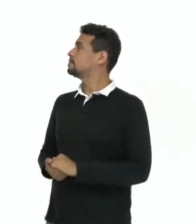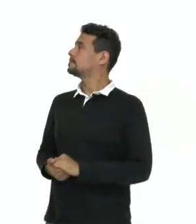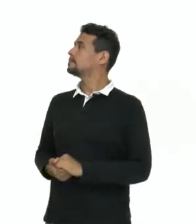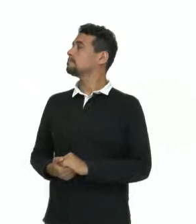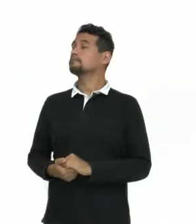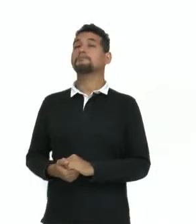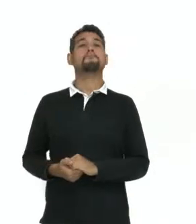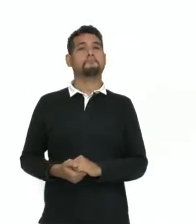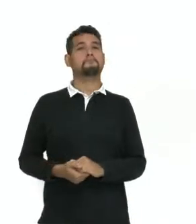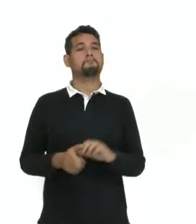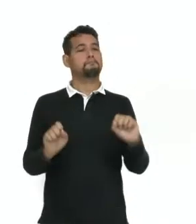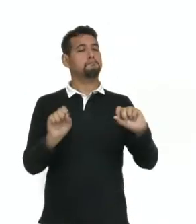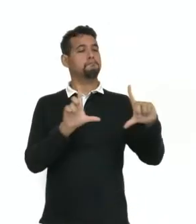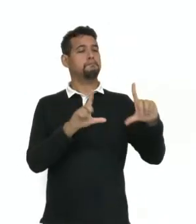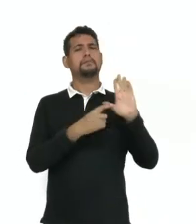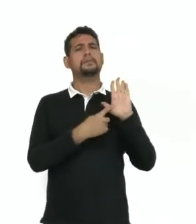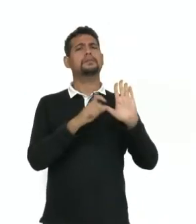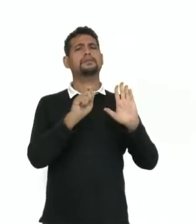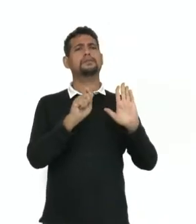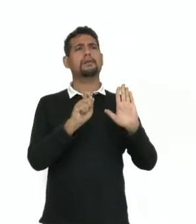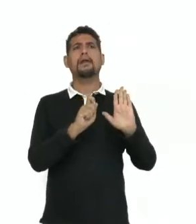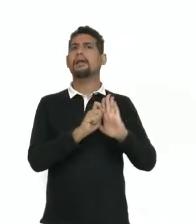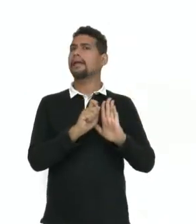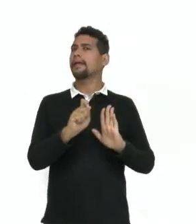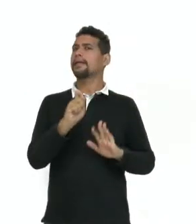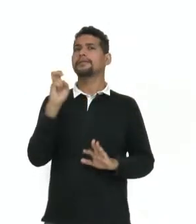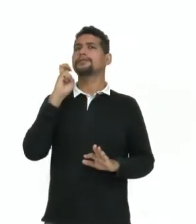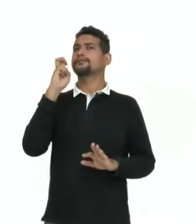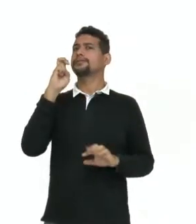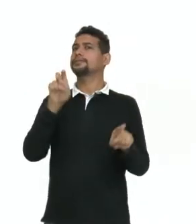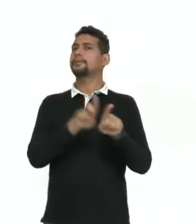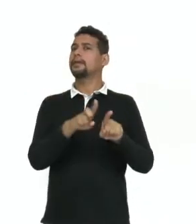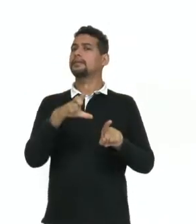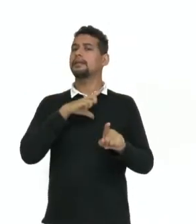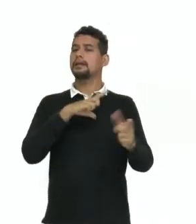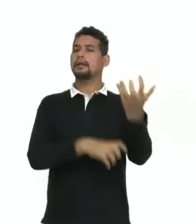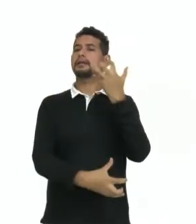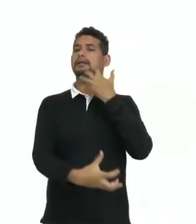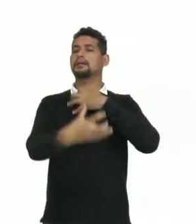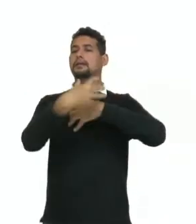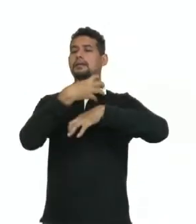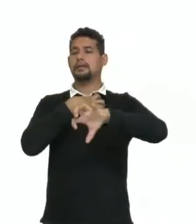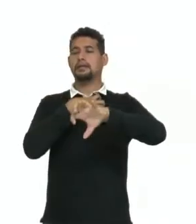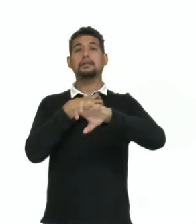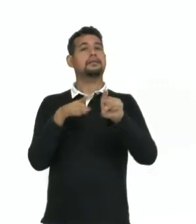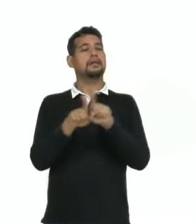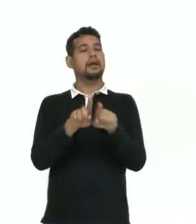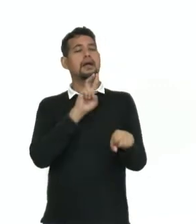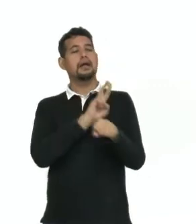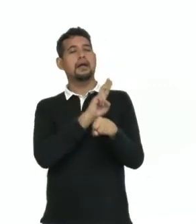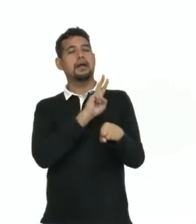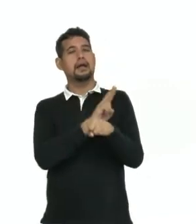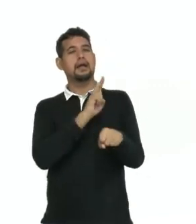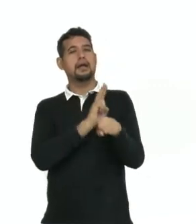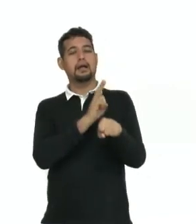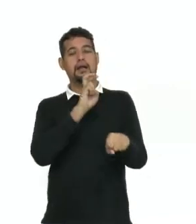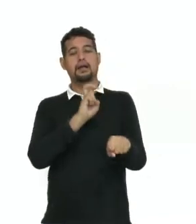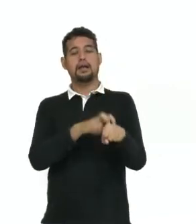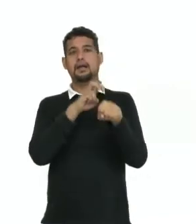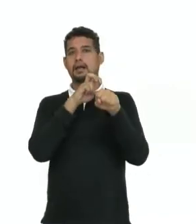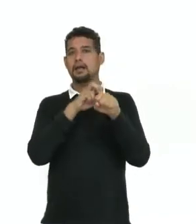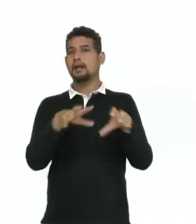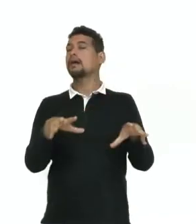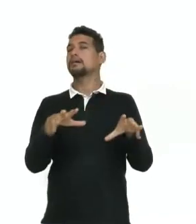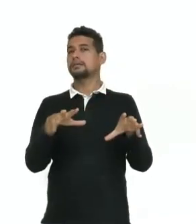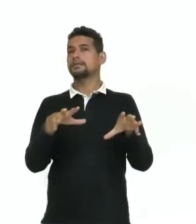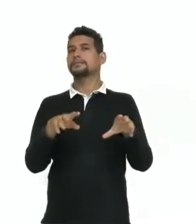slogan busca destacar que é inteligente e empático, seguir as medidas de prevenção ao coronavírus. A